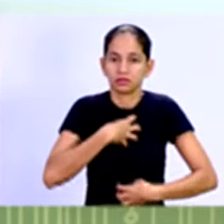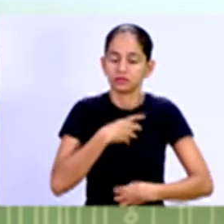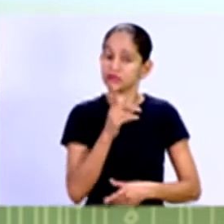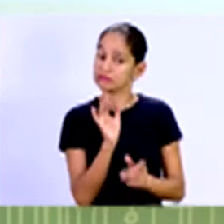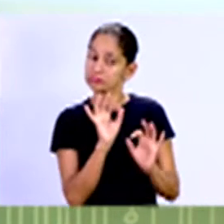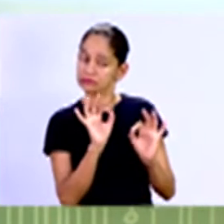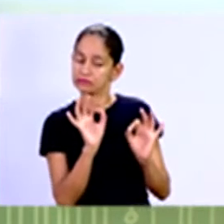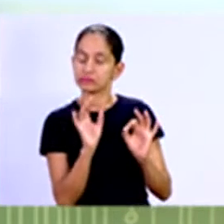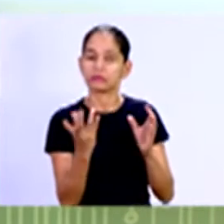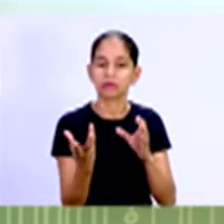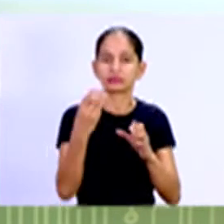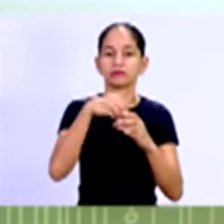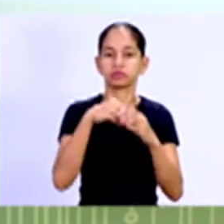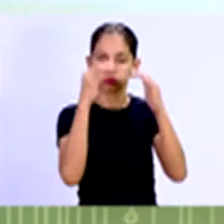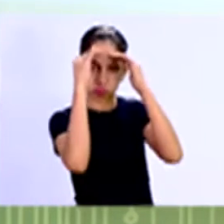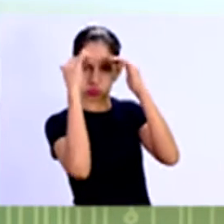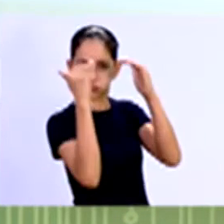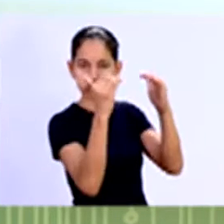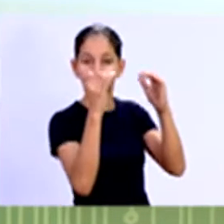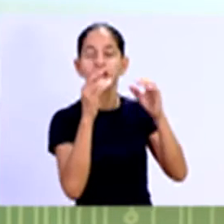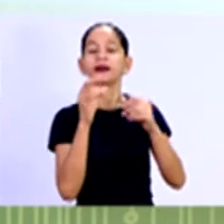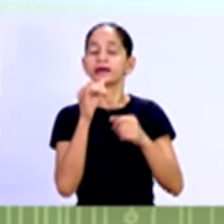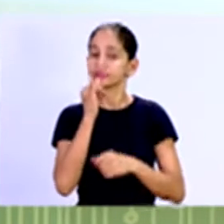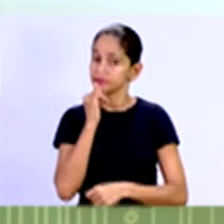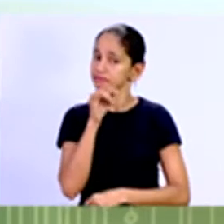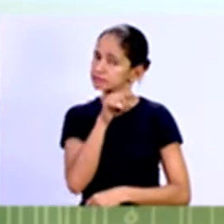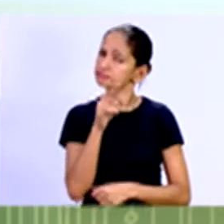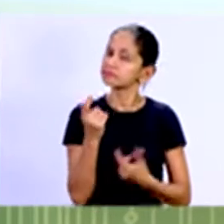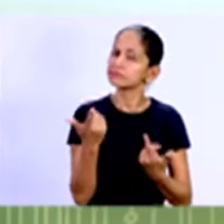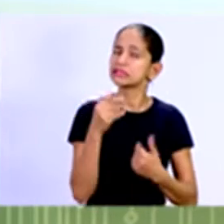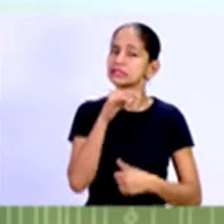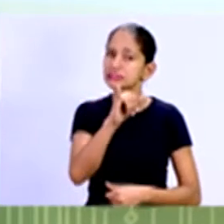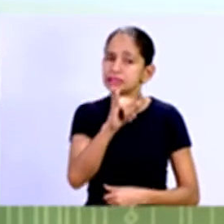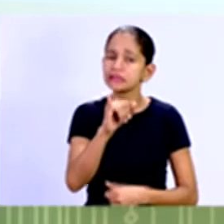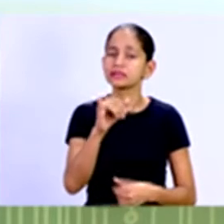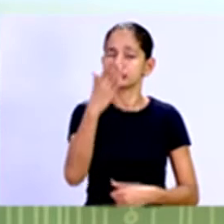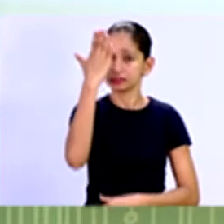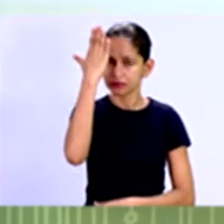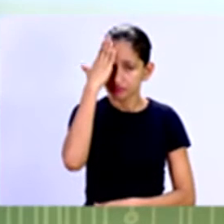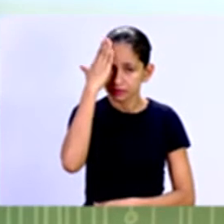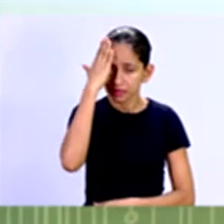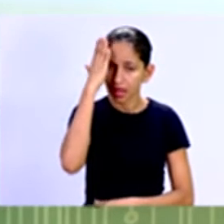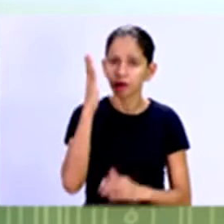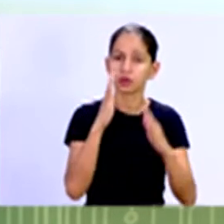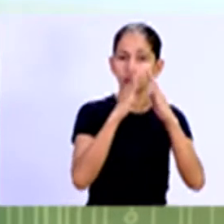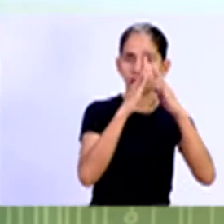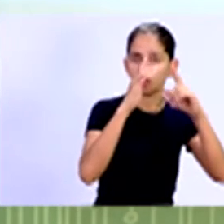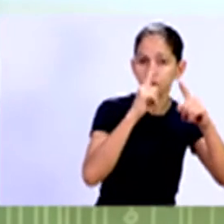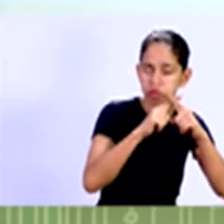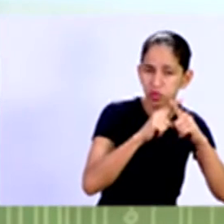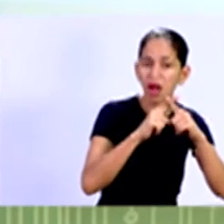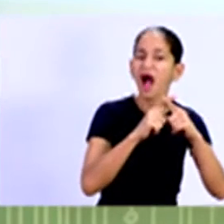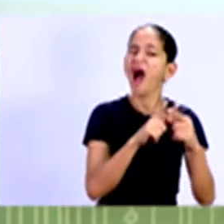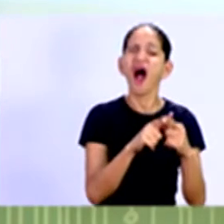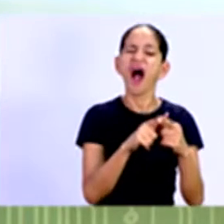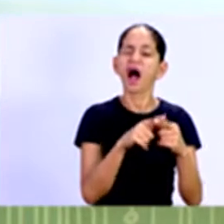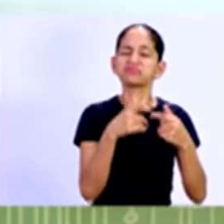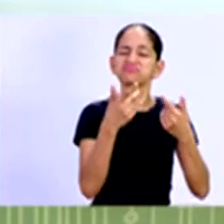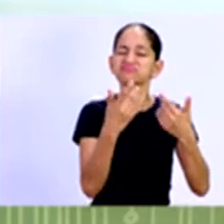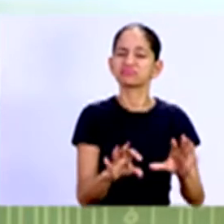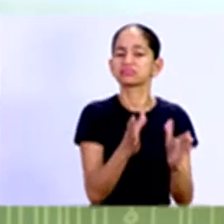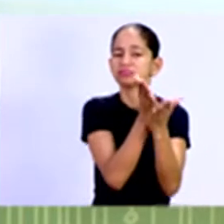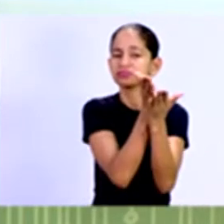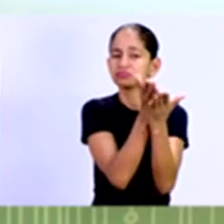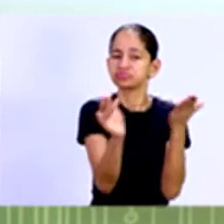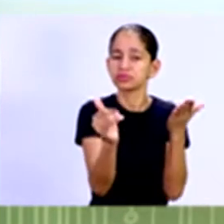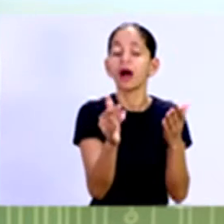religião, então eu não ajo dessa maneira. Então quer dizer que se você sair, não fizer mais parte da igreja, você vai agir dessa maneira?